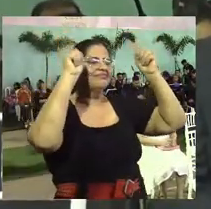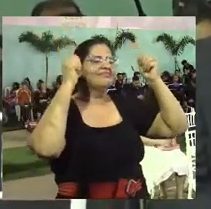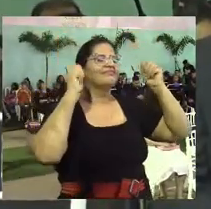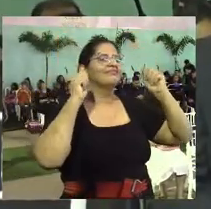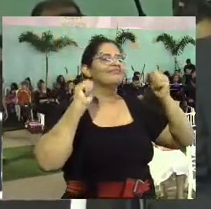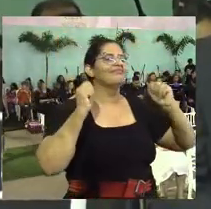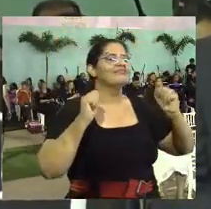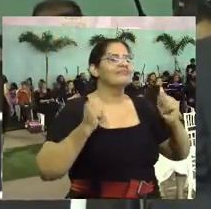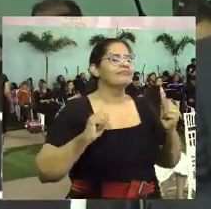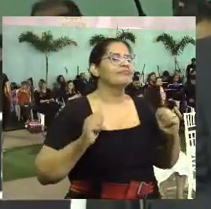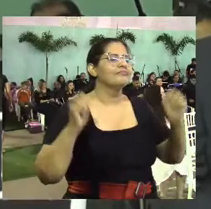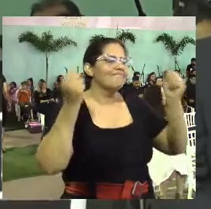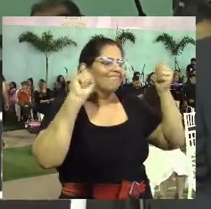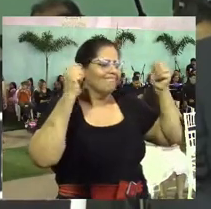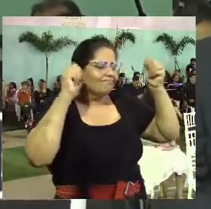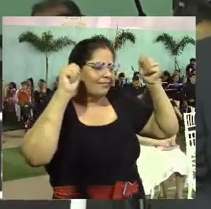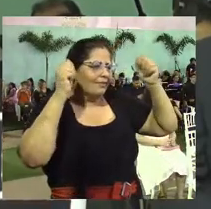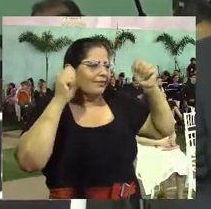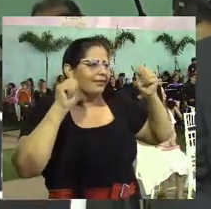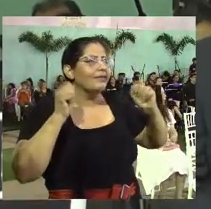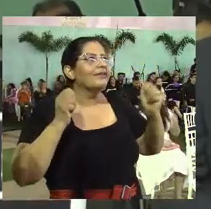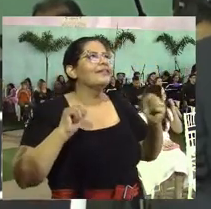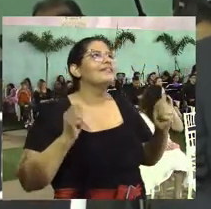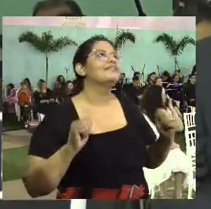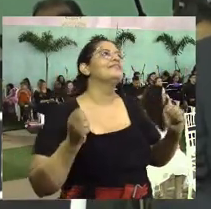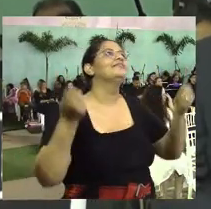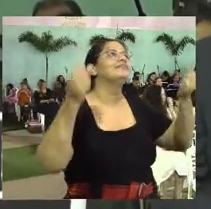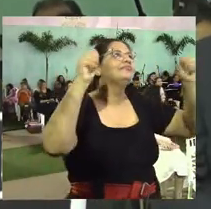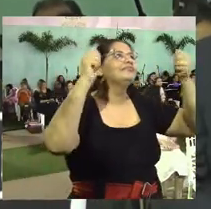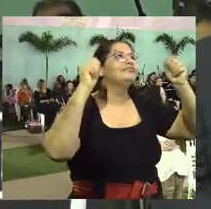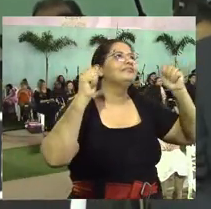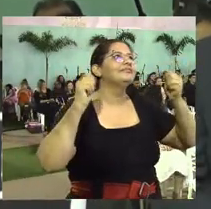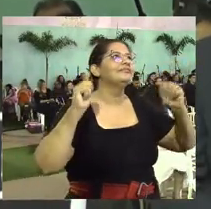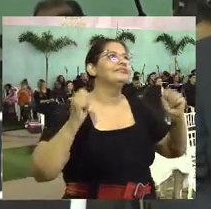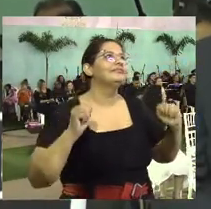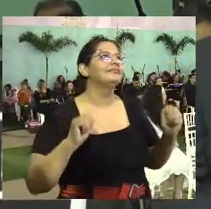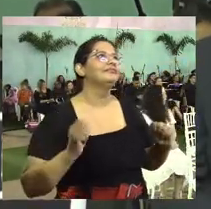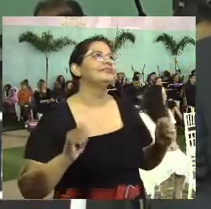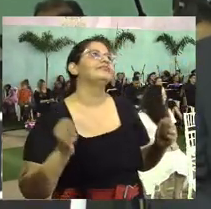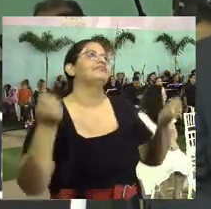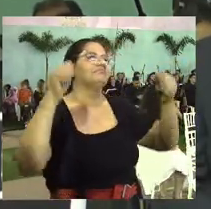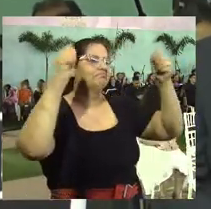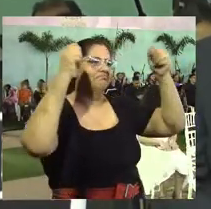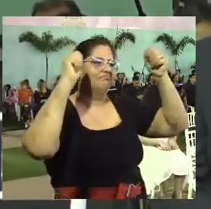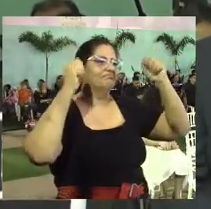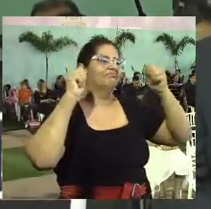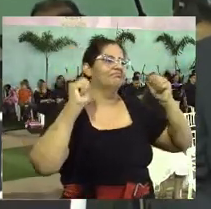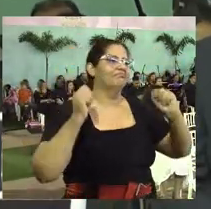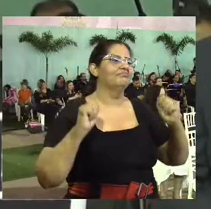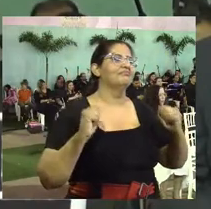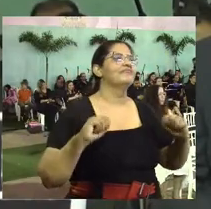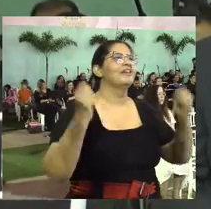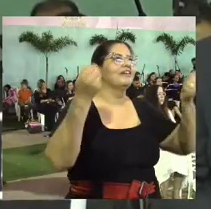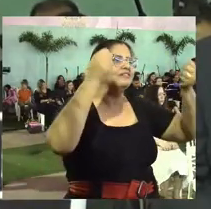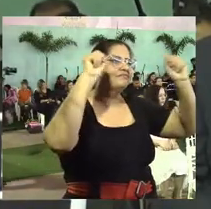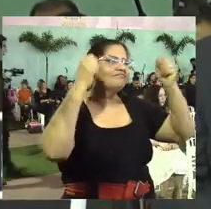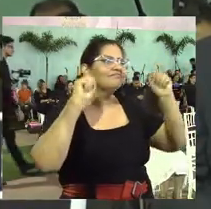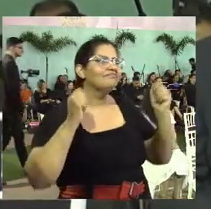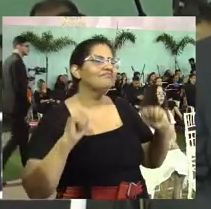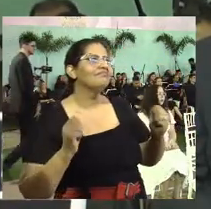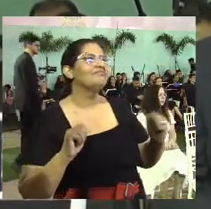adorarei te adorarei te adorarei quando chegar aí no céu te adorarei